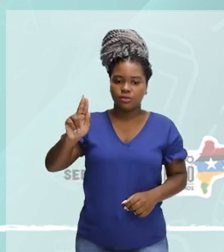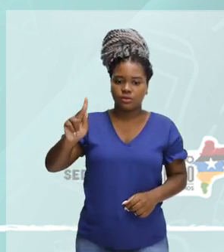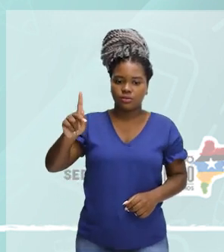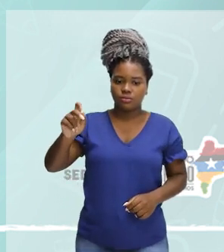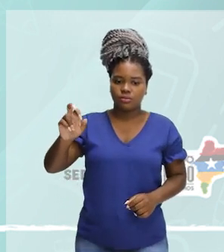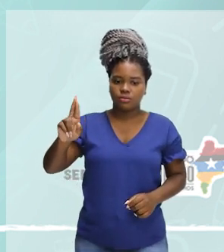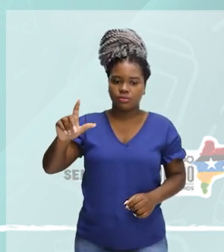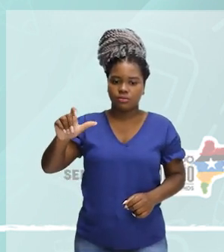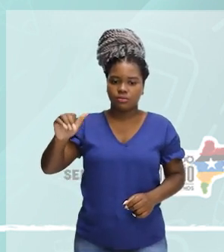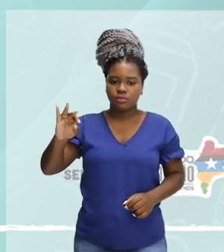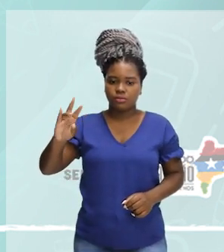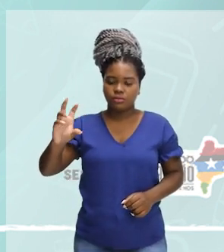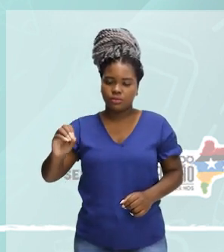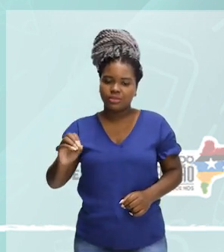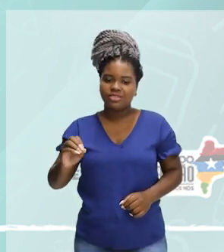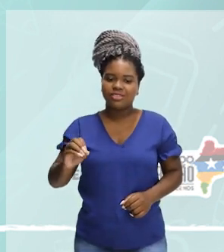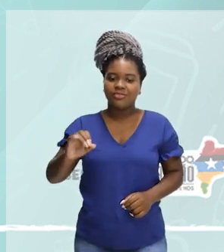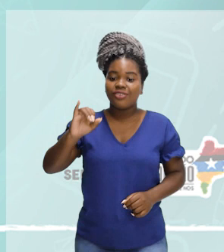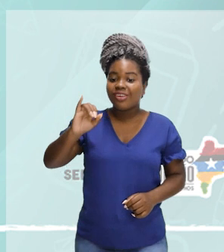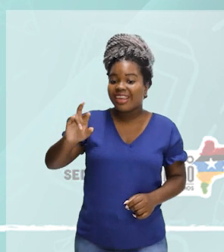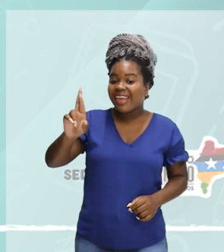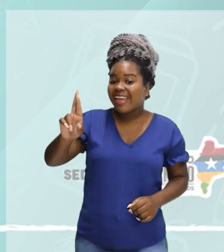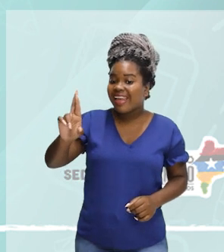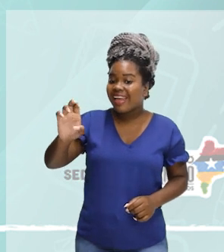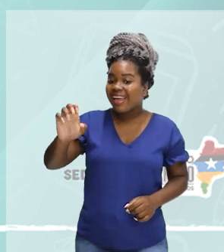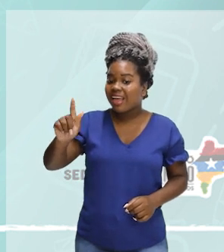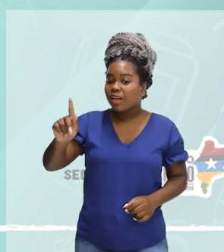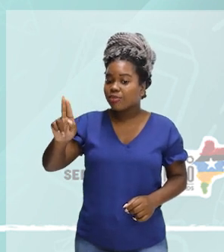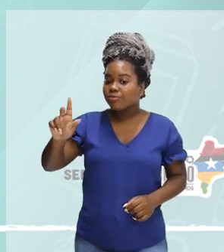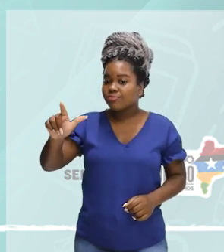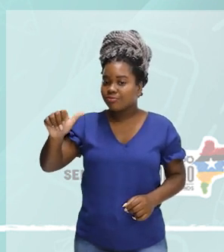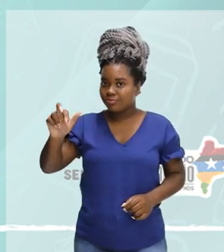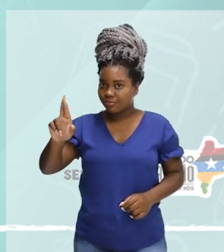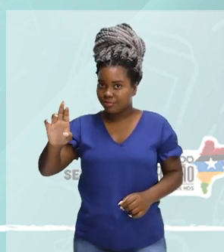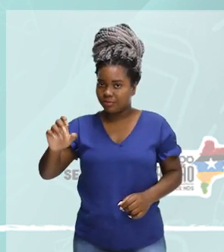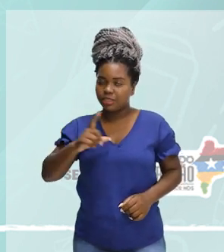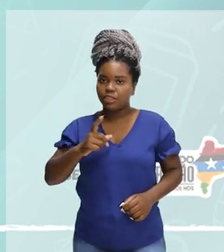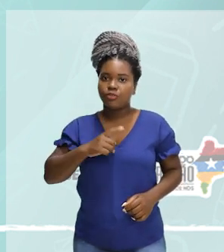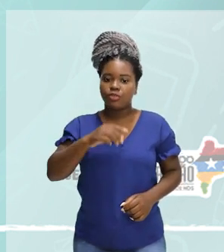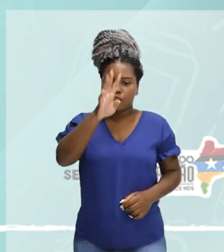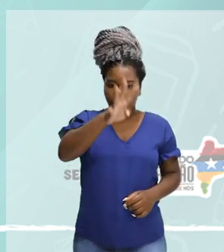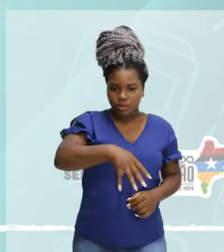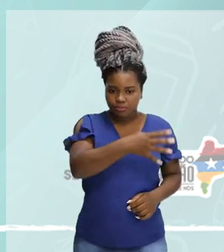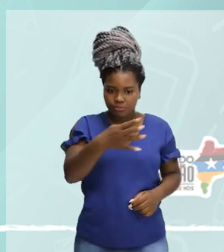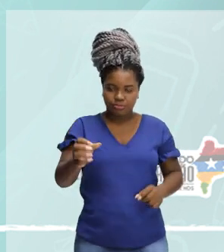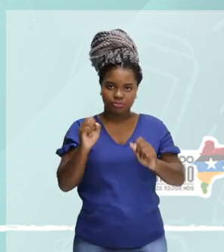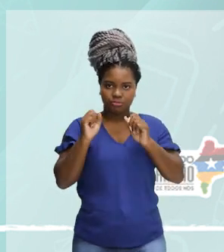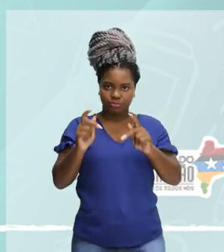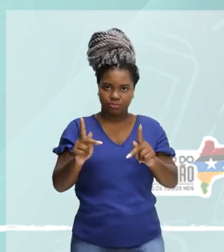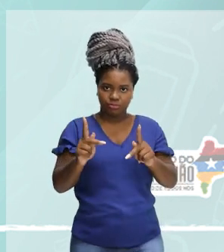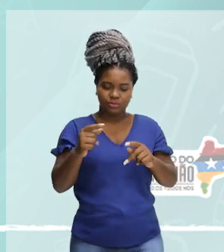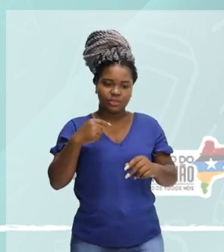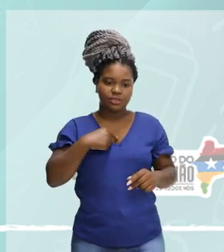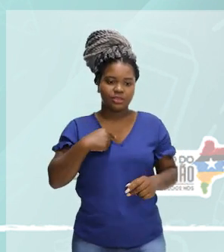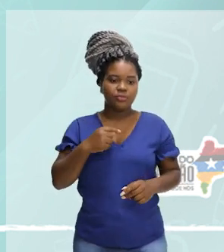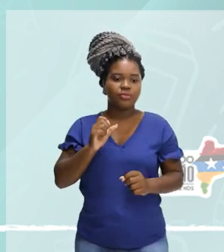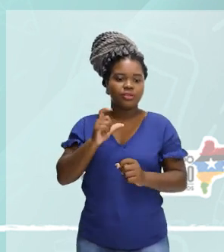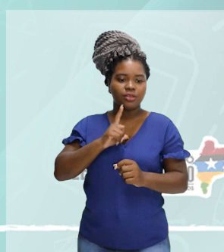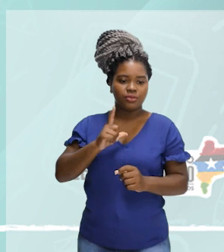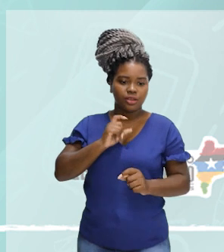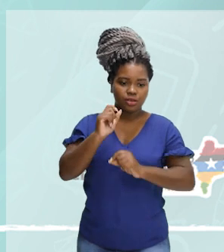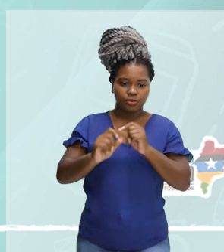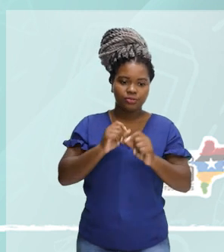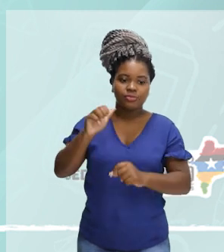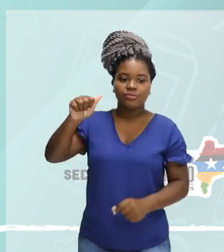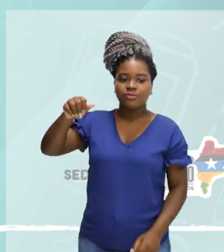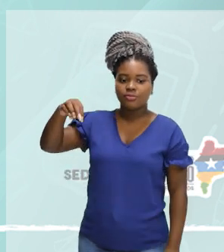irregulares, tá? Então, vamos ver quem são eles. Amable é o adjetivo amável, que quando ele passa para o